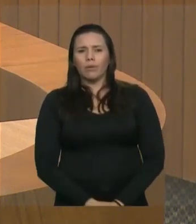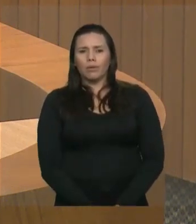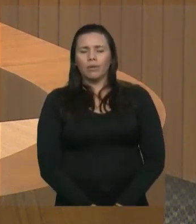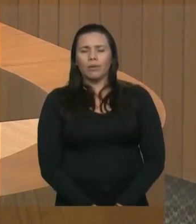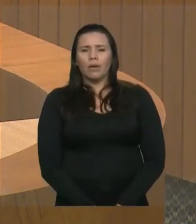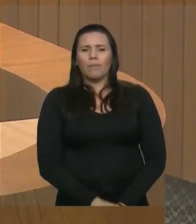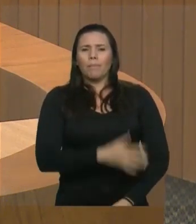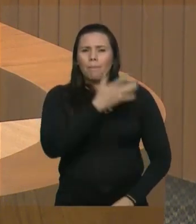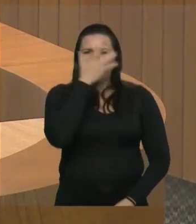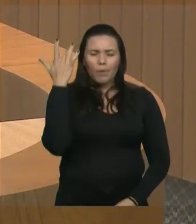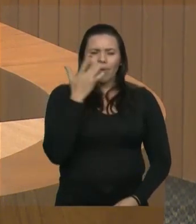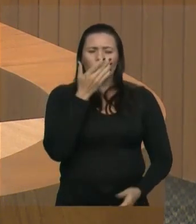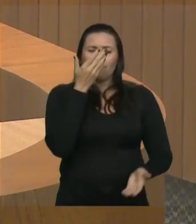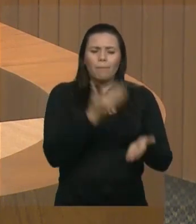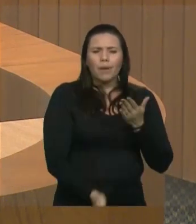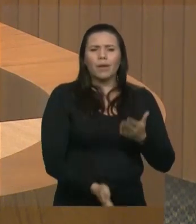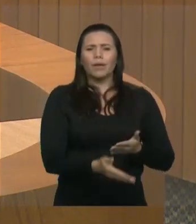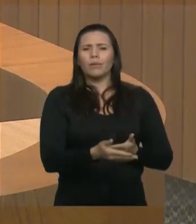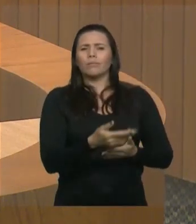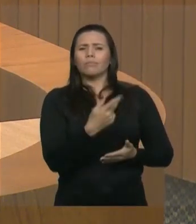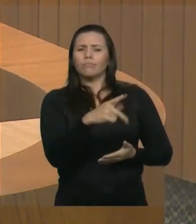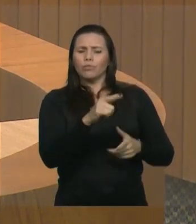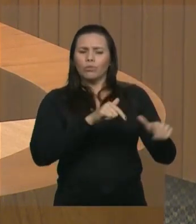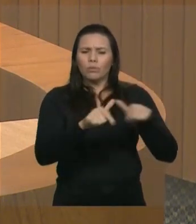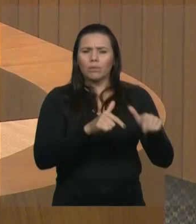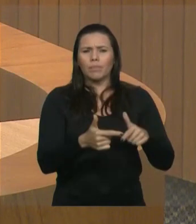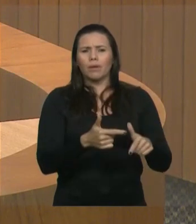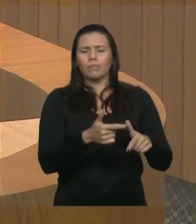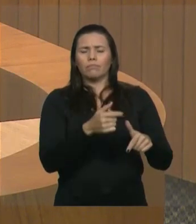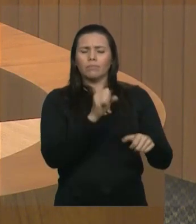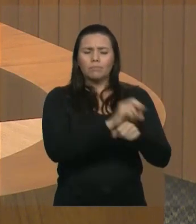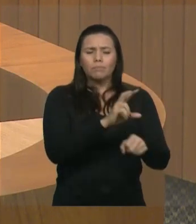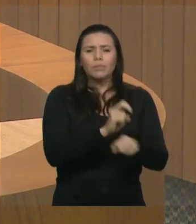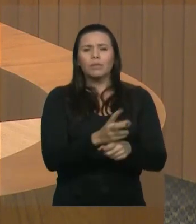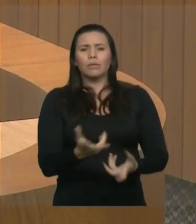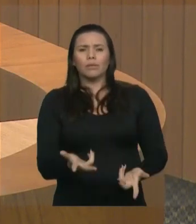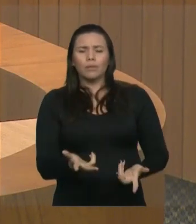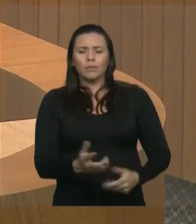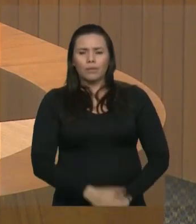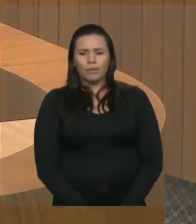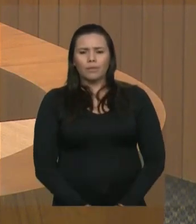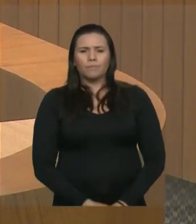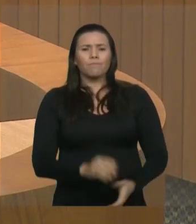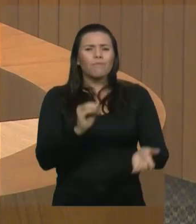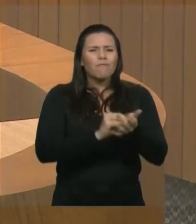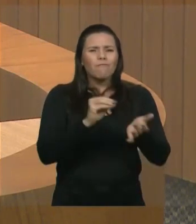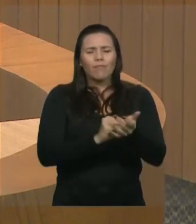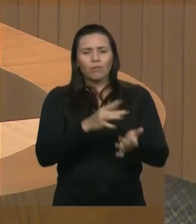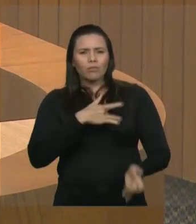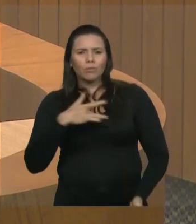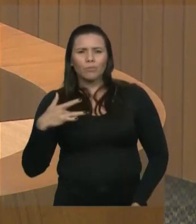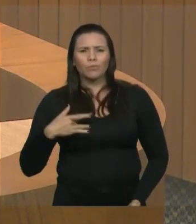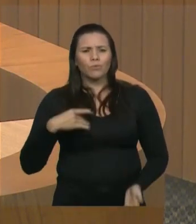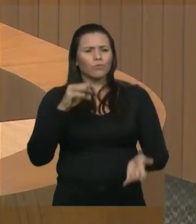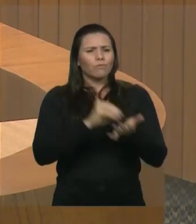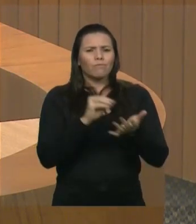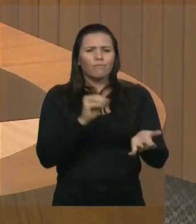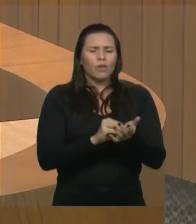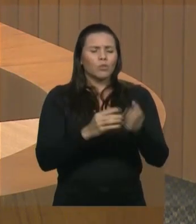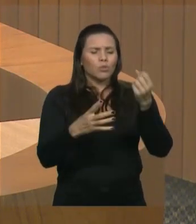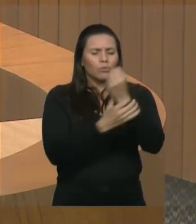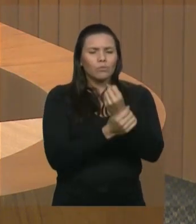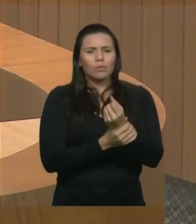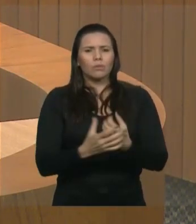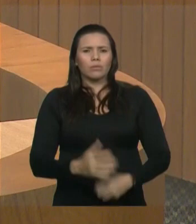de segurança sentida nas ruas, a falta de saúde, E aí o governo mentindo todos